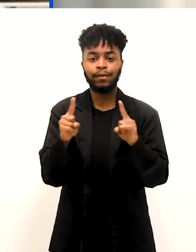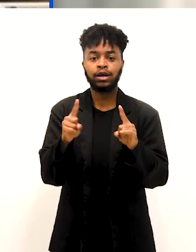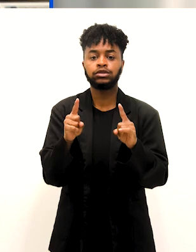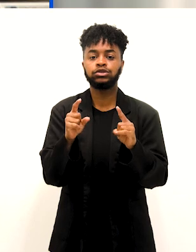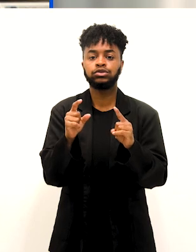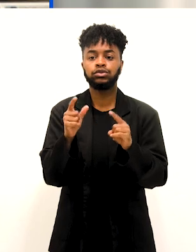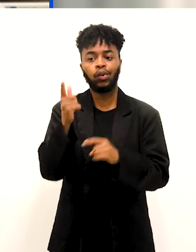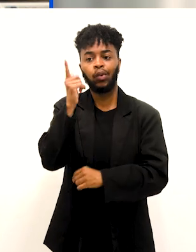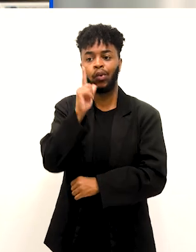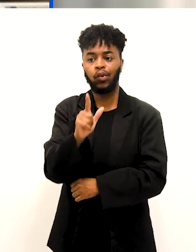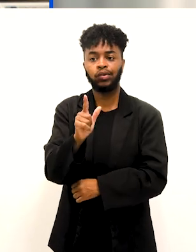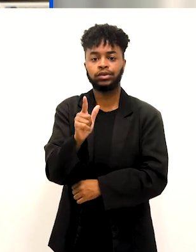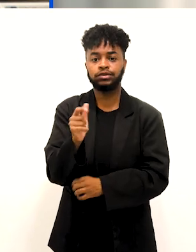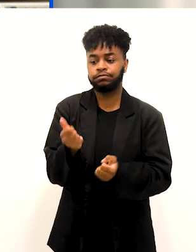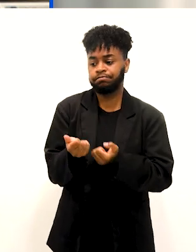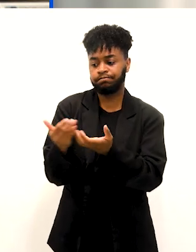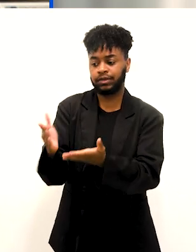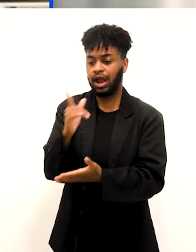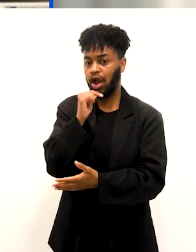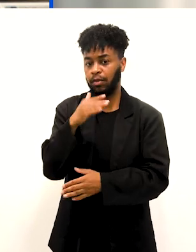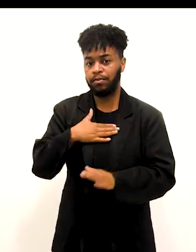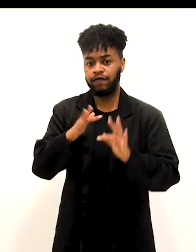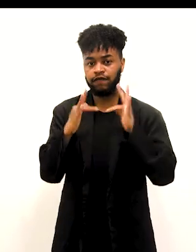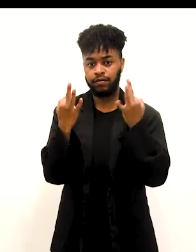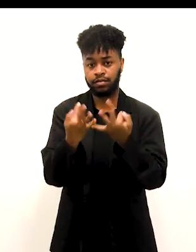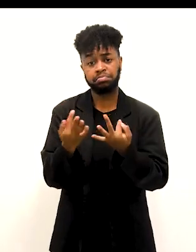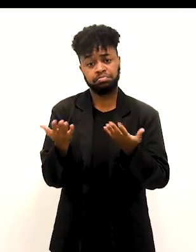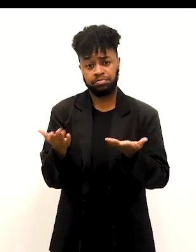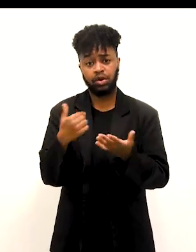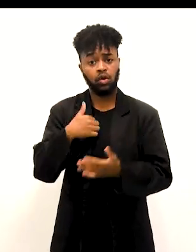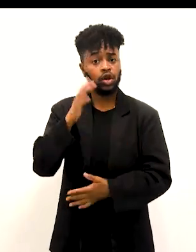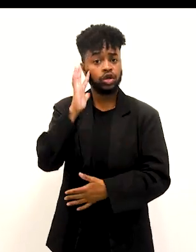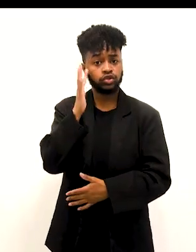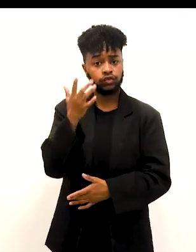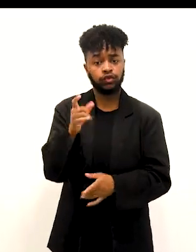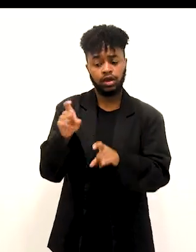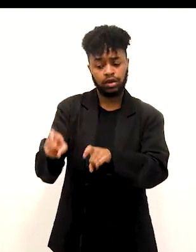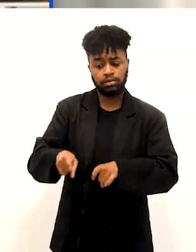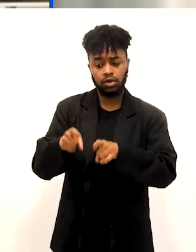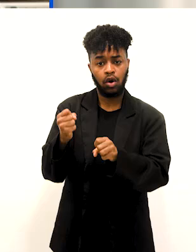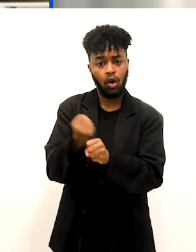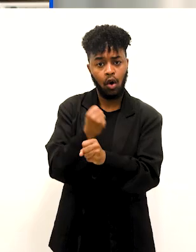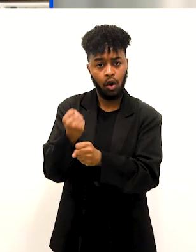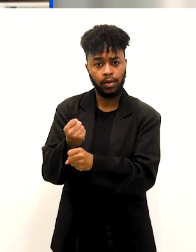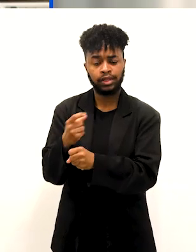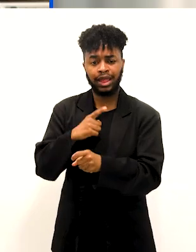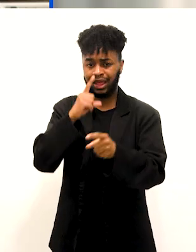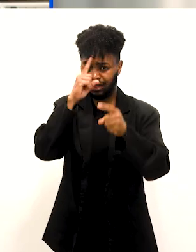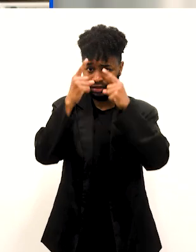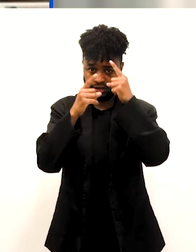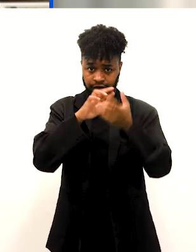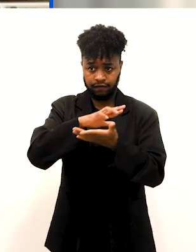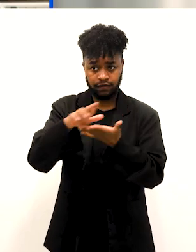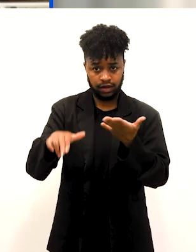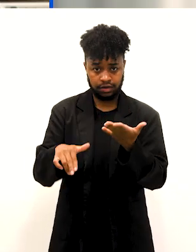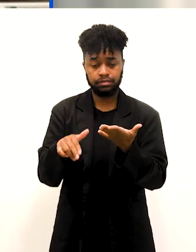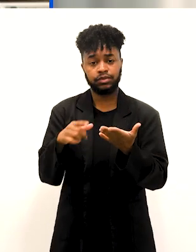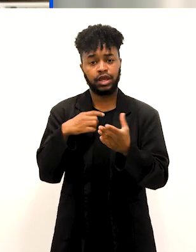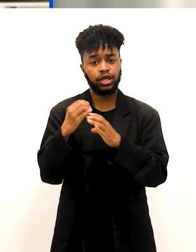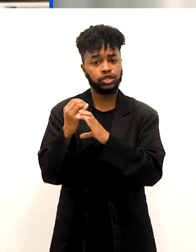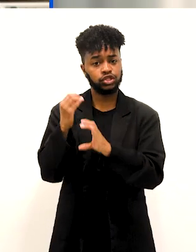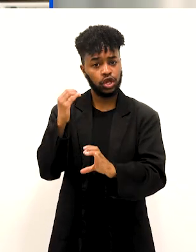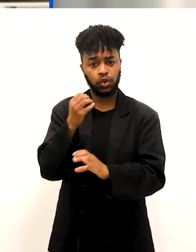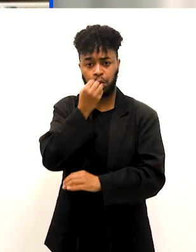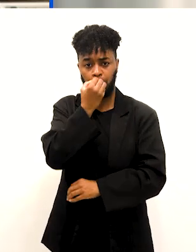prover a necessidade de água da minha família. E eu decidi reformar esse sítio. E com a reforma vieram muitas ideias, felizmente, de um bom